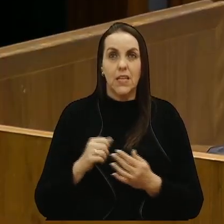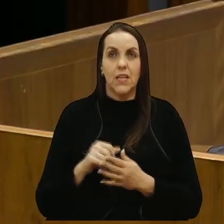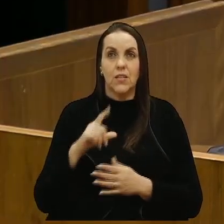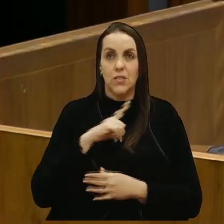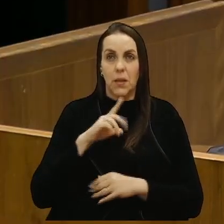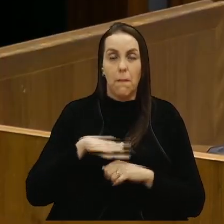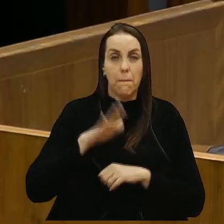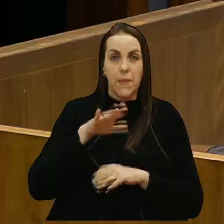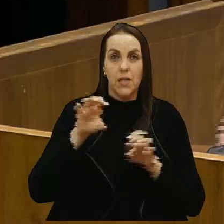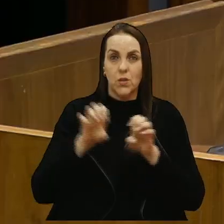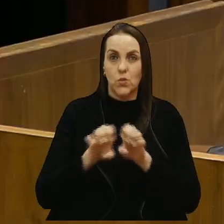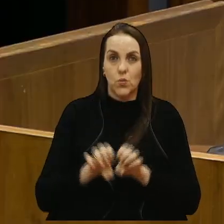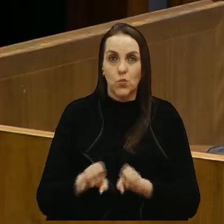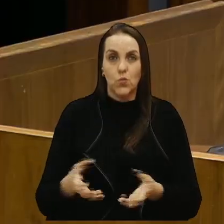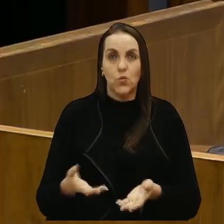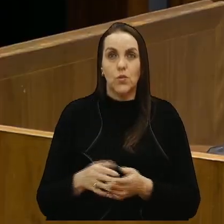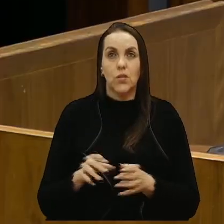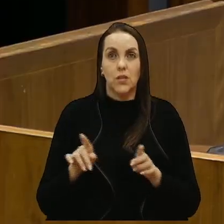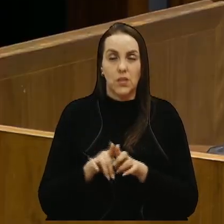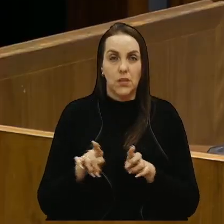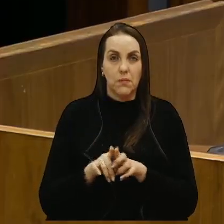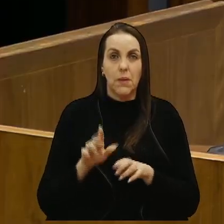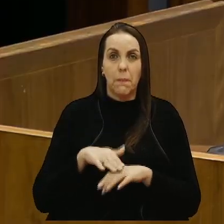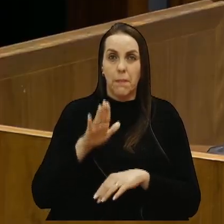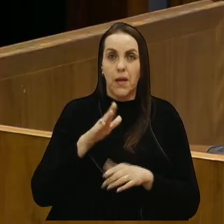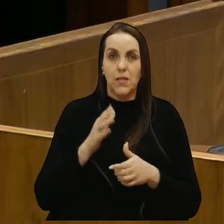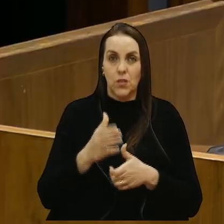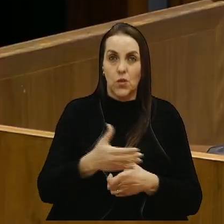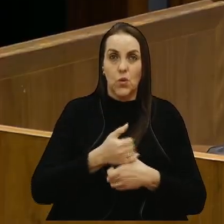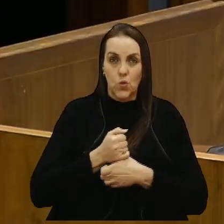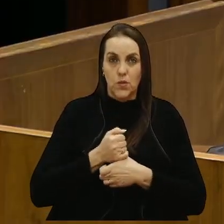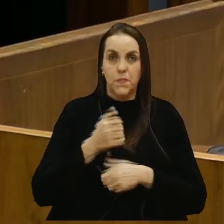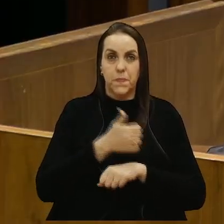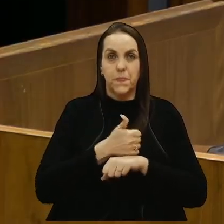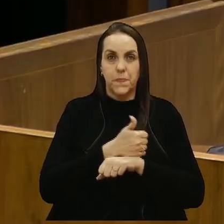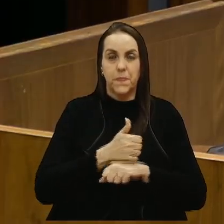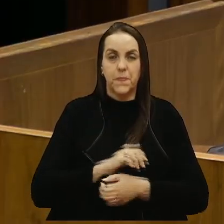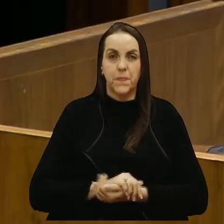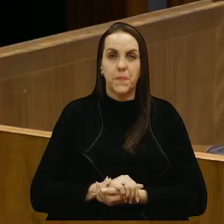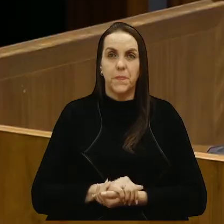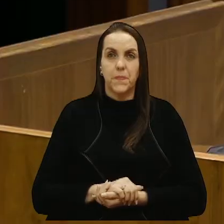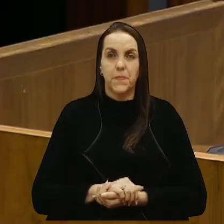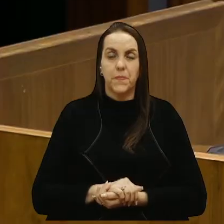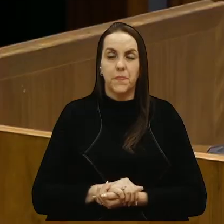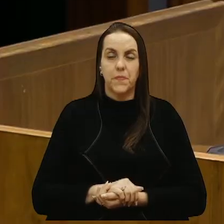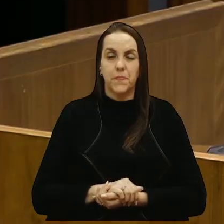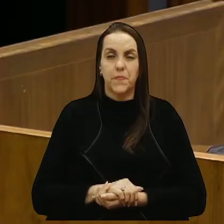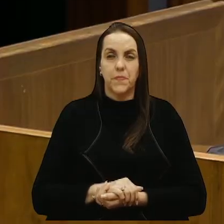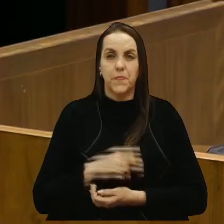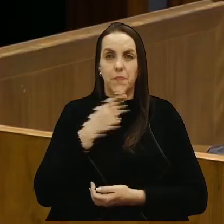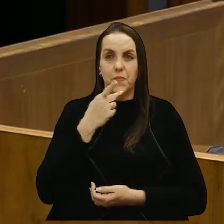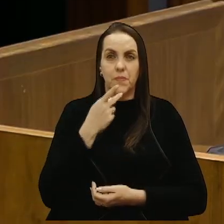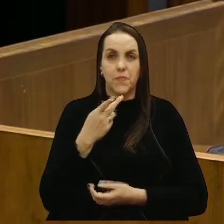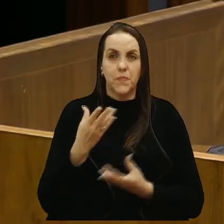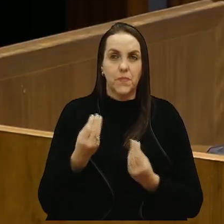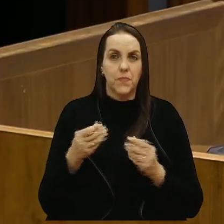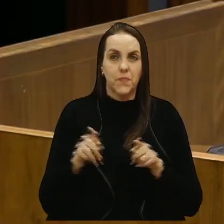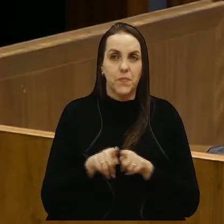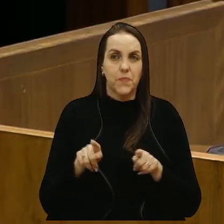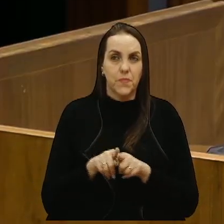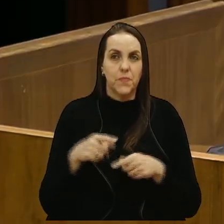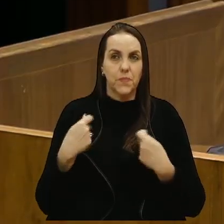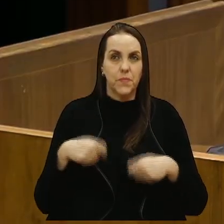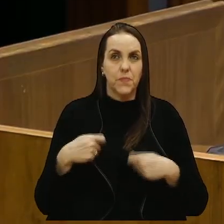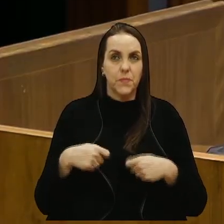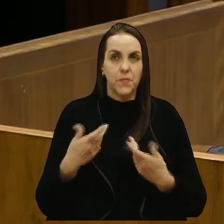mais estrutura e também mais conselheiros, né? E ela falou muito também sobre a